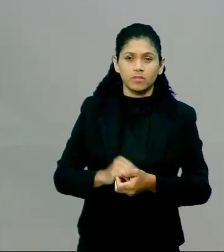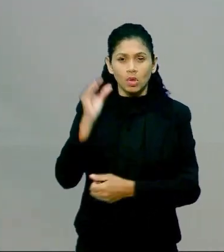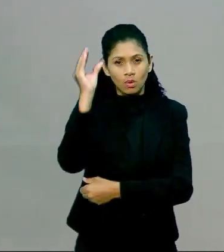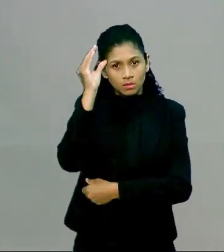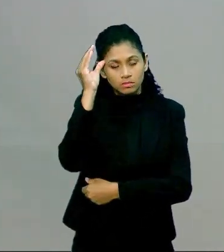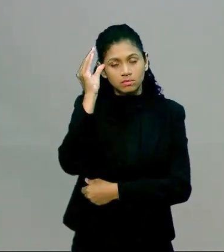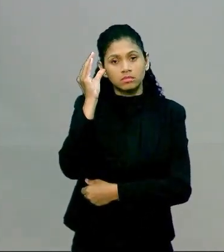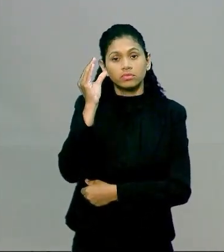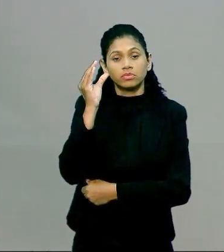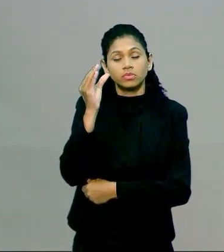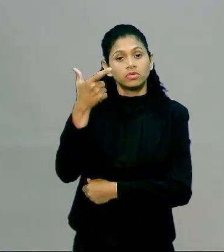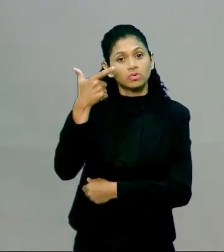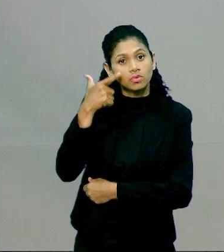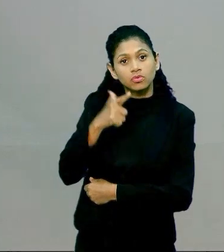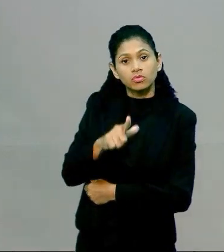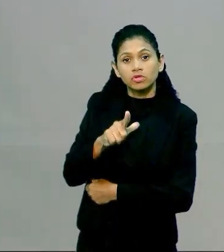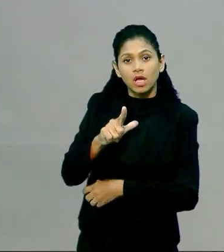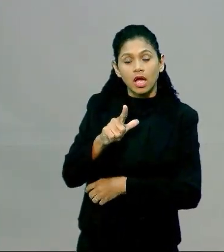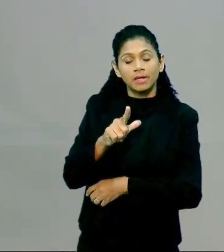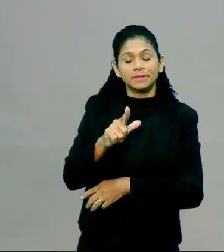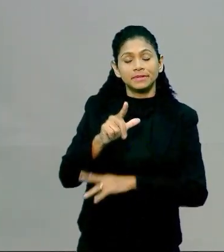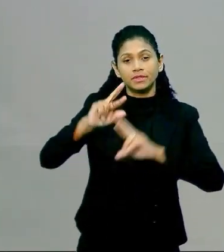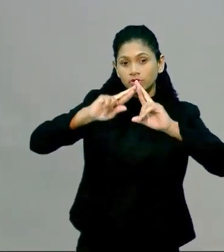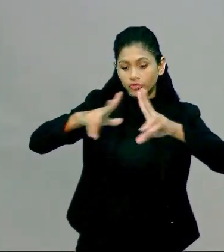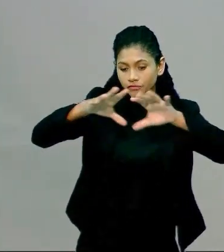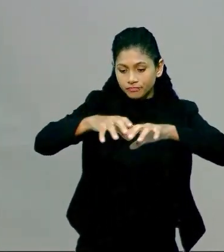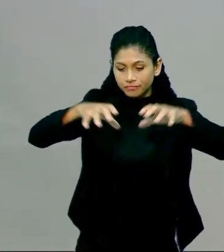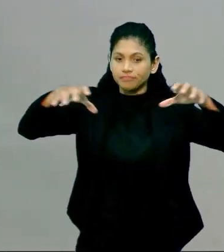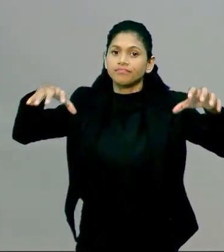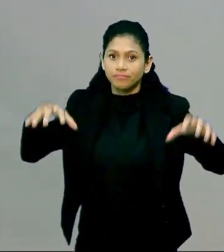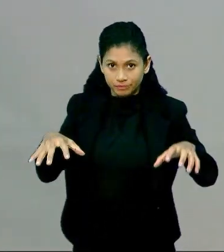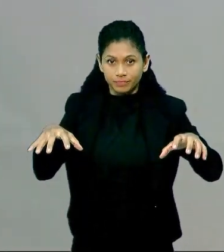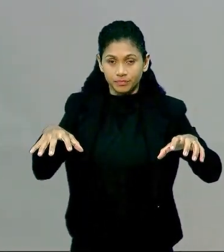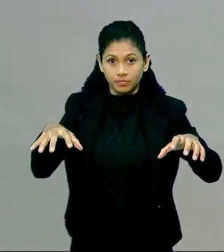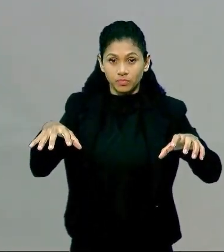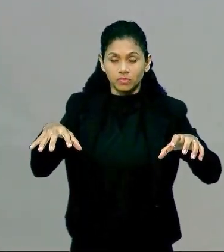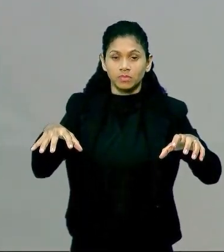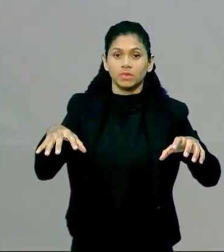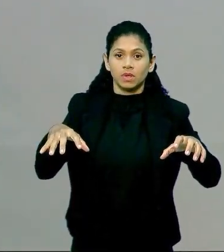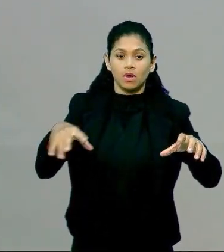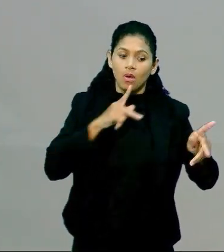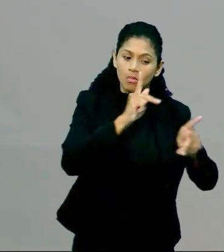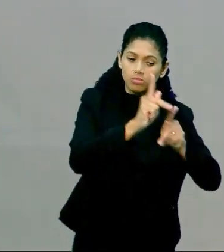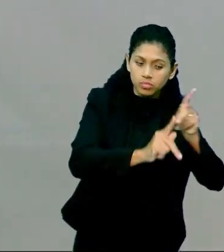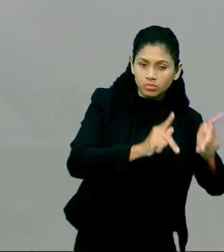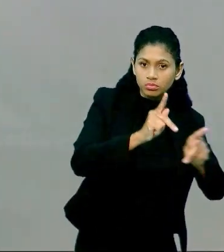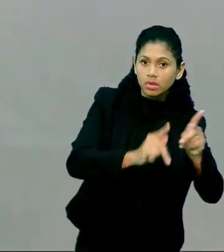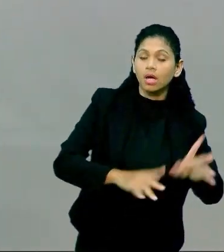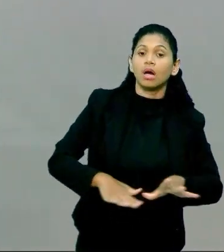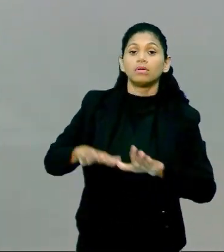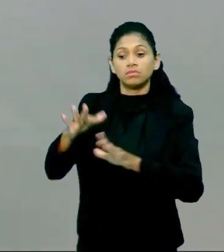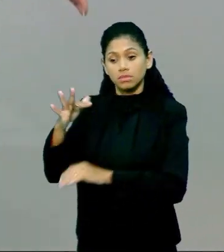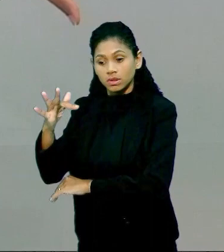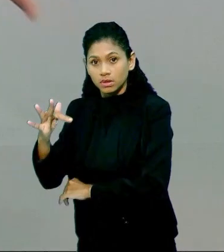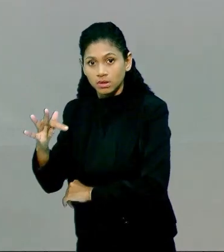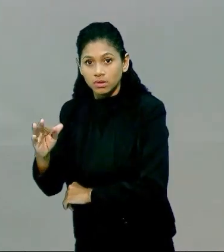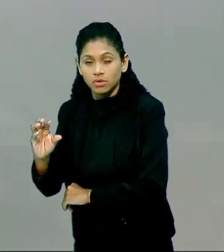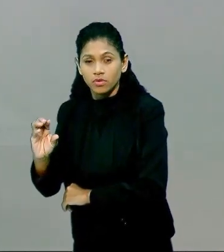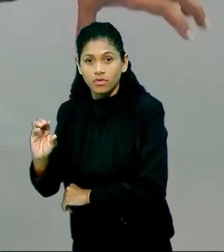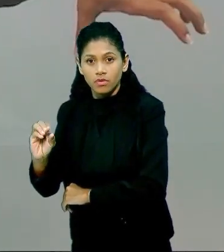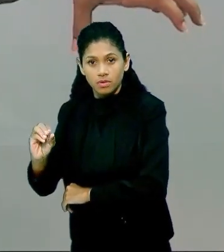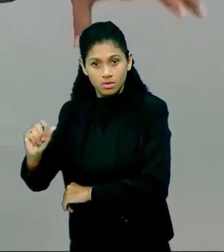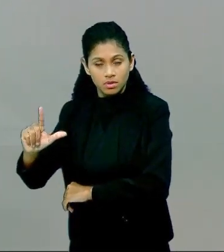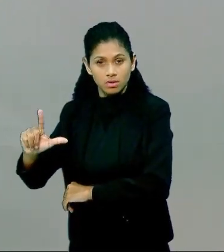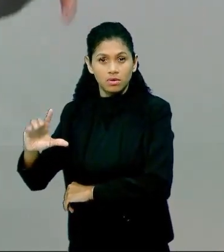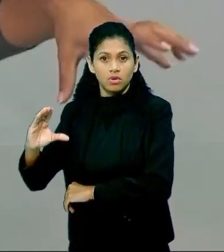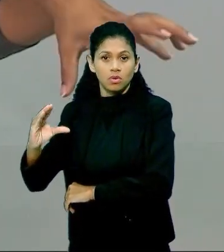Compreendendo isso, a gente consegue distinguir facilmente. Se tem uma informação e que faz um mapeamento de uma determinada comunidade, tem um acronismo,